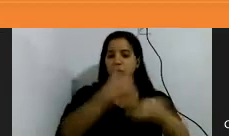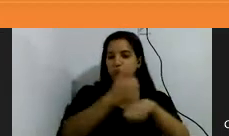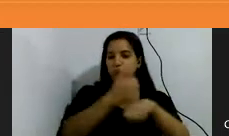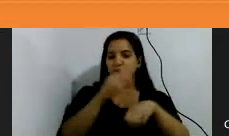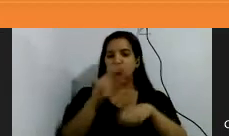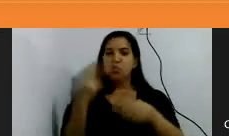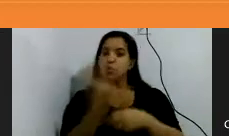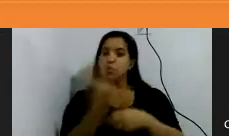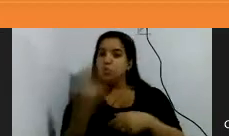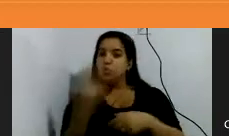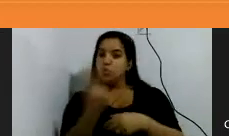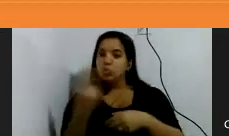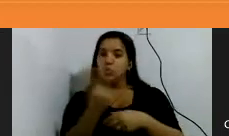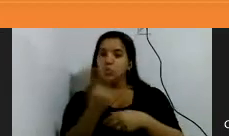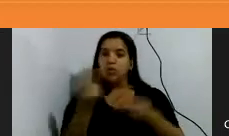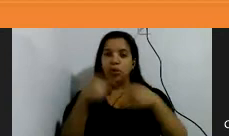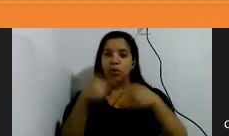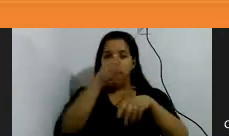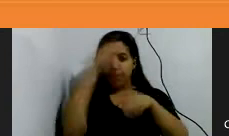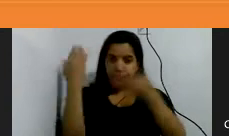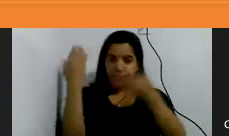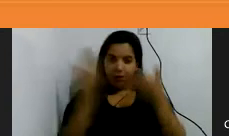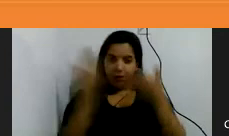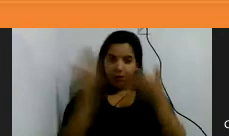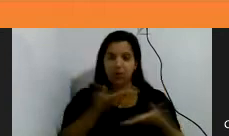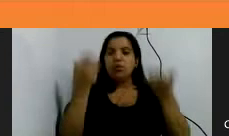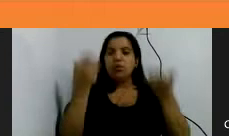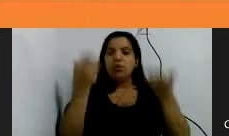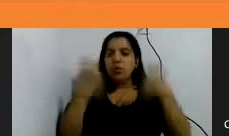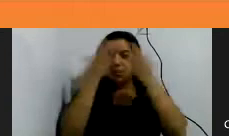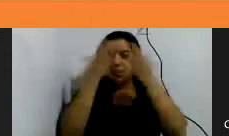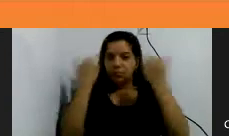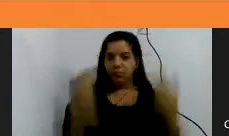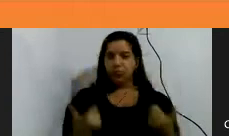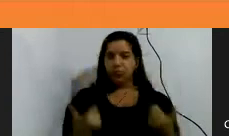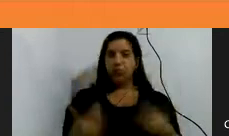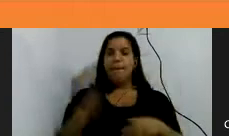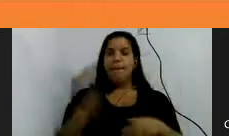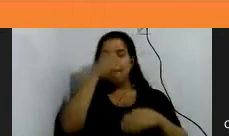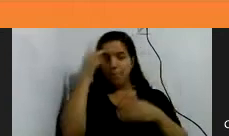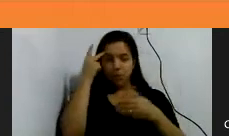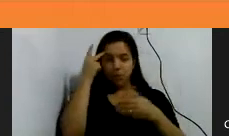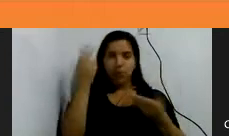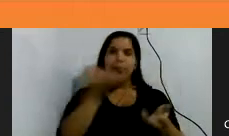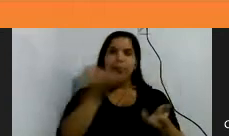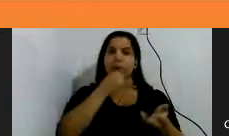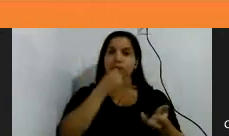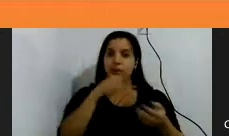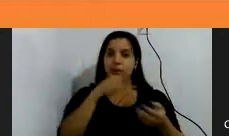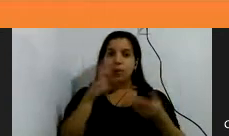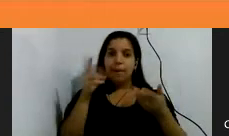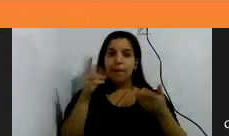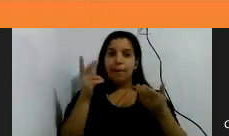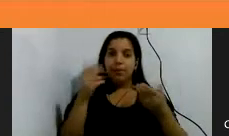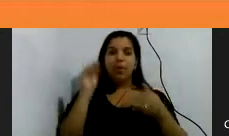do hemoderivado necessário para o paciente. Então, é aquele componente em que o paciente